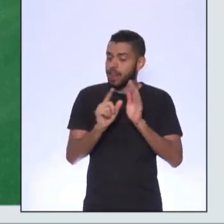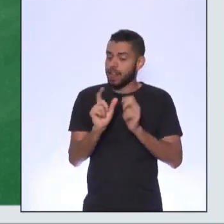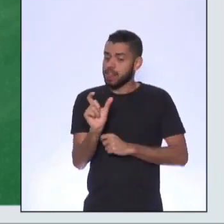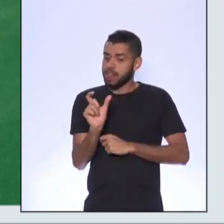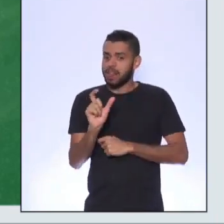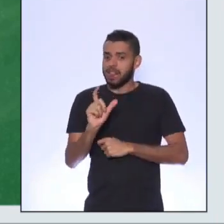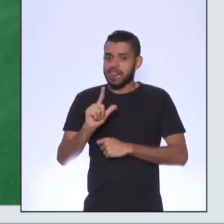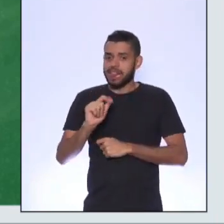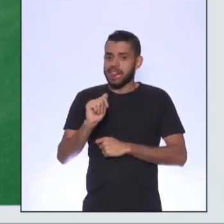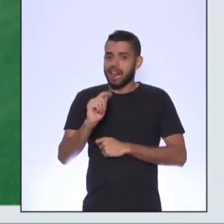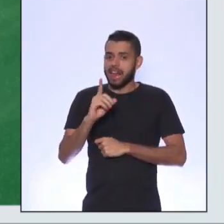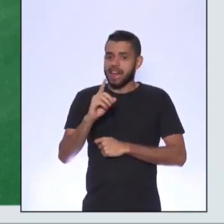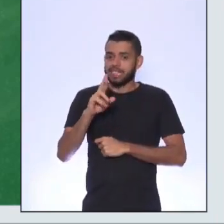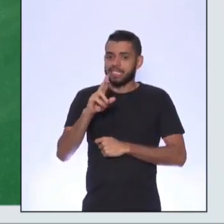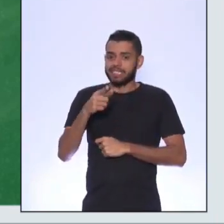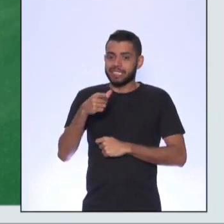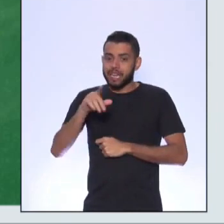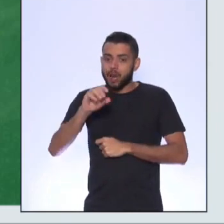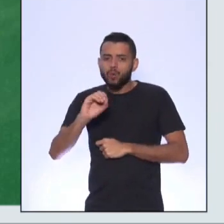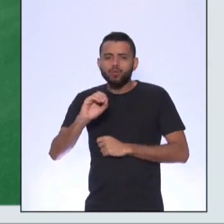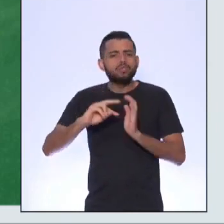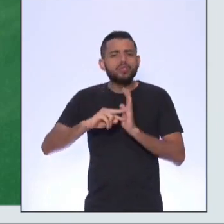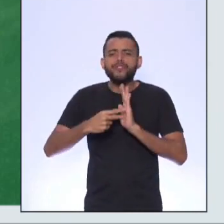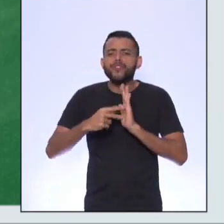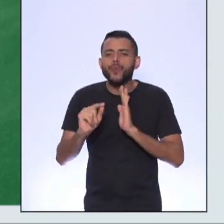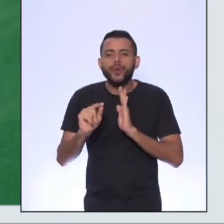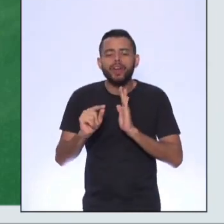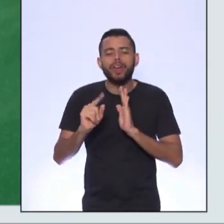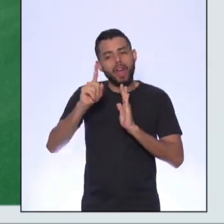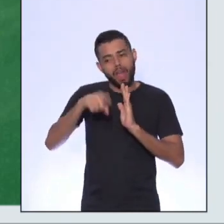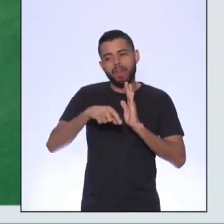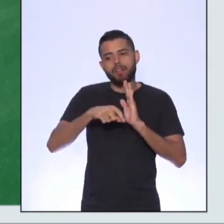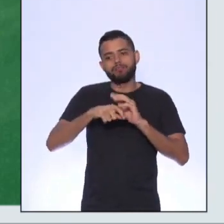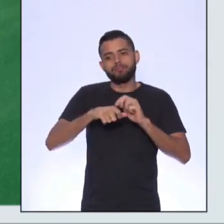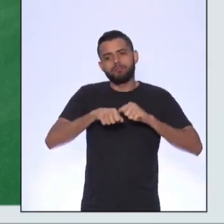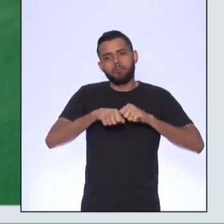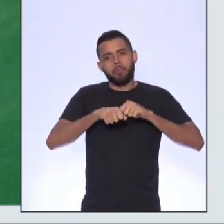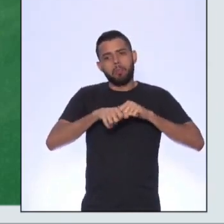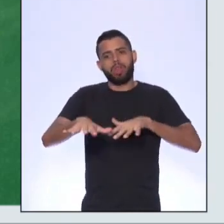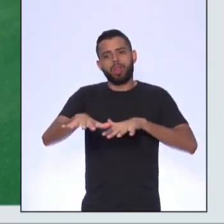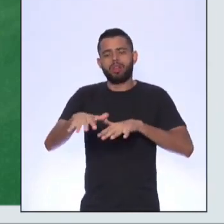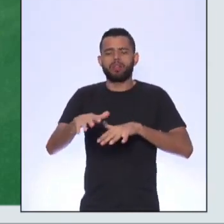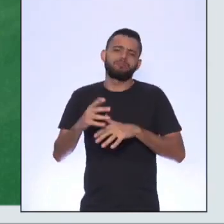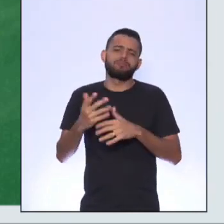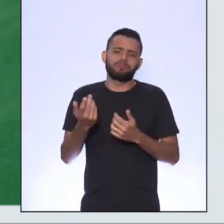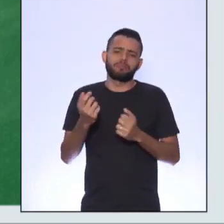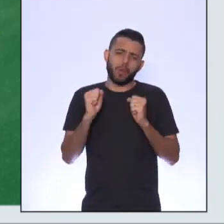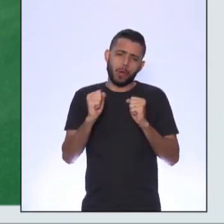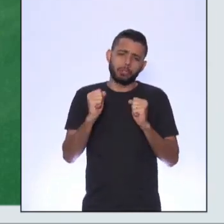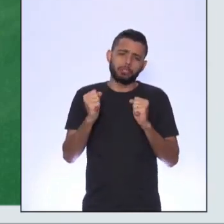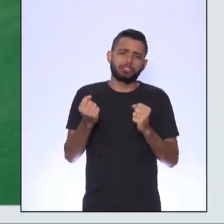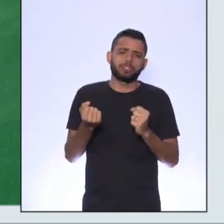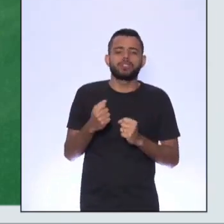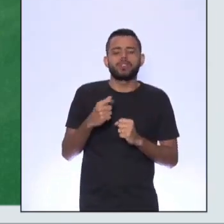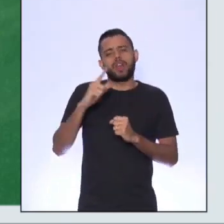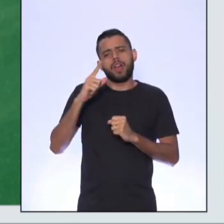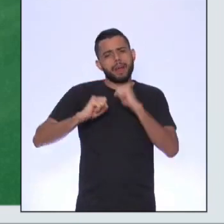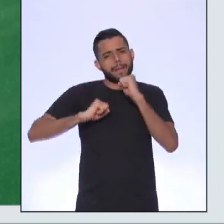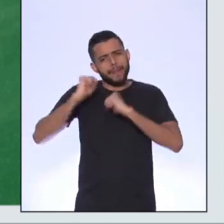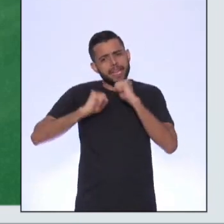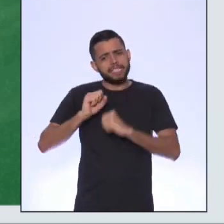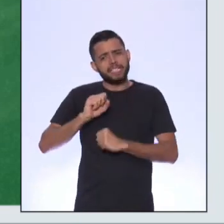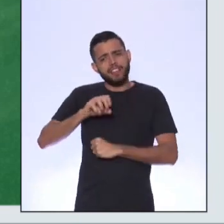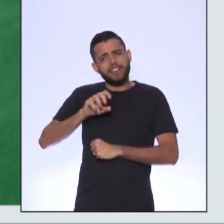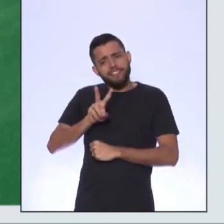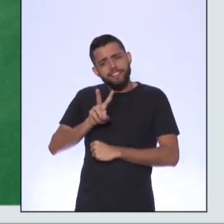ter várias interpretações para esse ladrão. Quem chegou lá e tirou essa paz, essa tranquilidade? Eu posso entender que foi a mineradora, a Vale, que